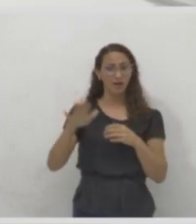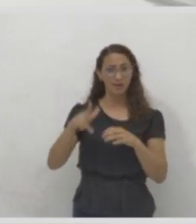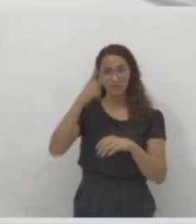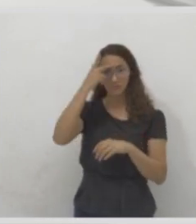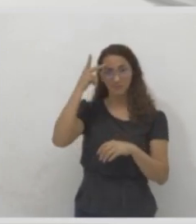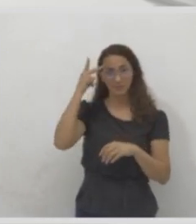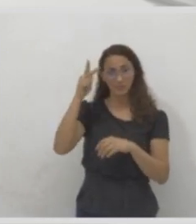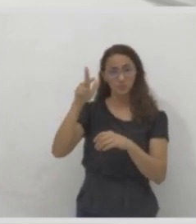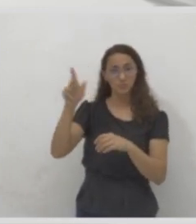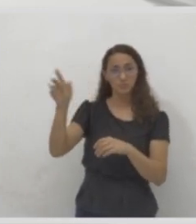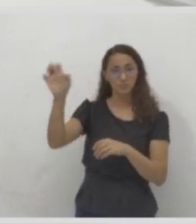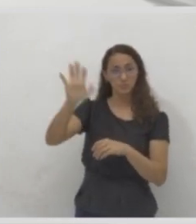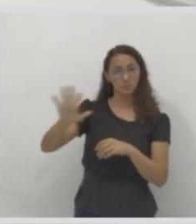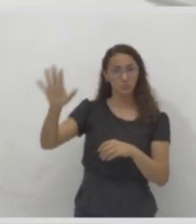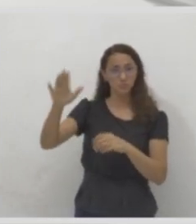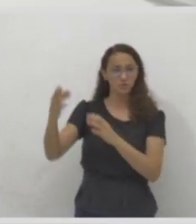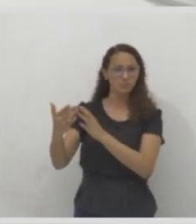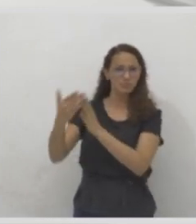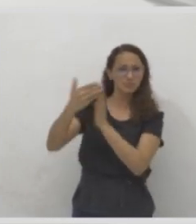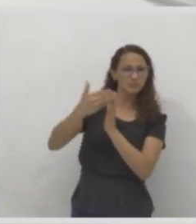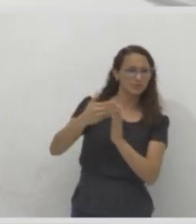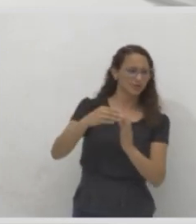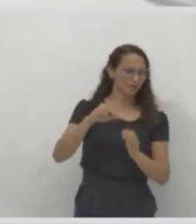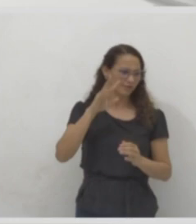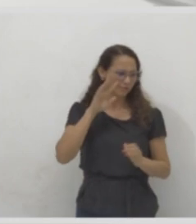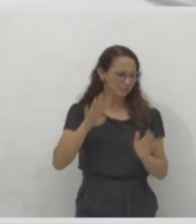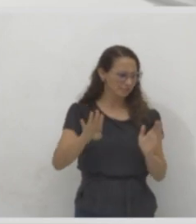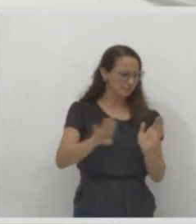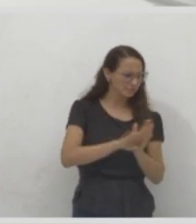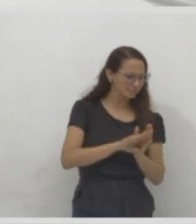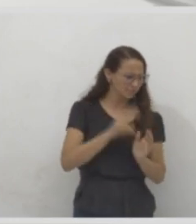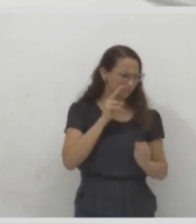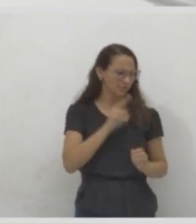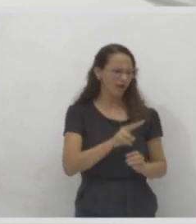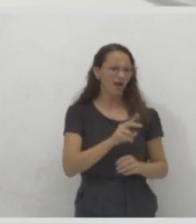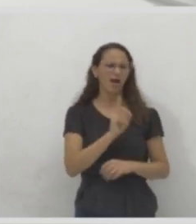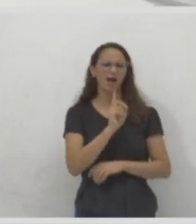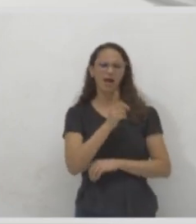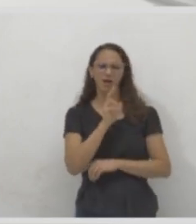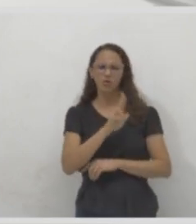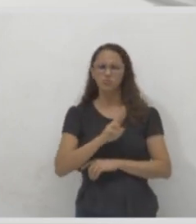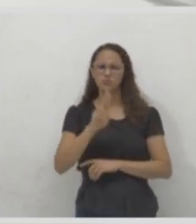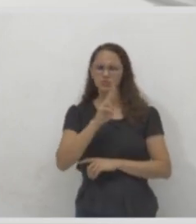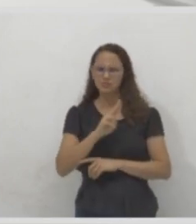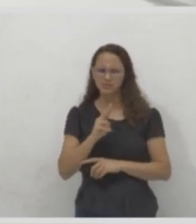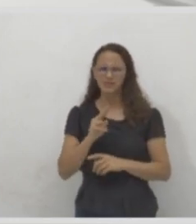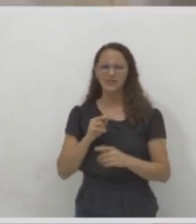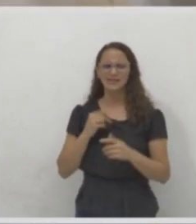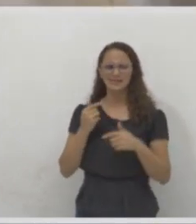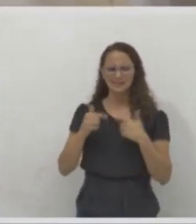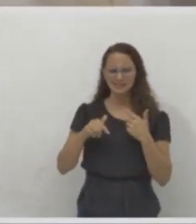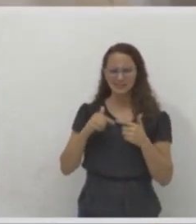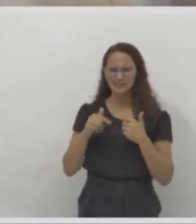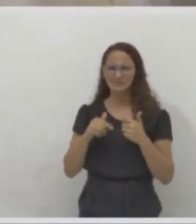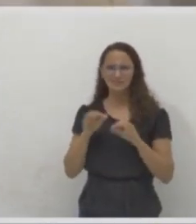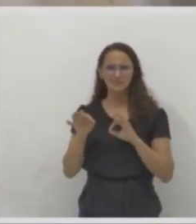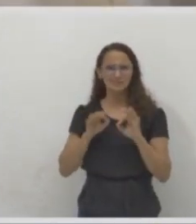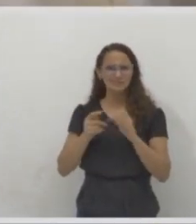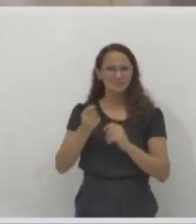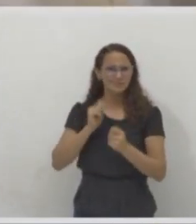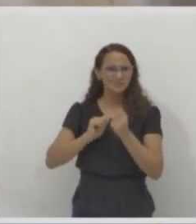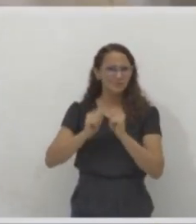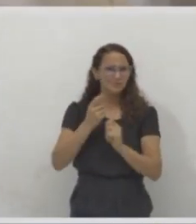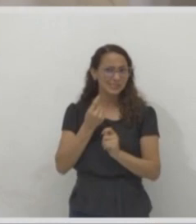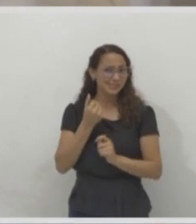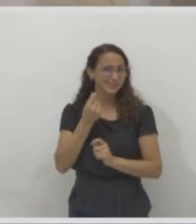utilizar o látex economicamente, né? eles começaram a querer